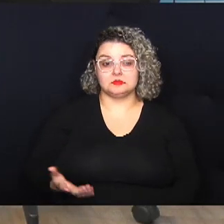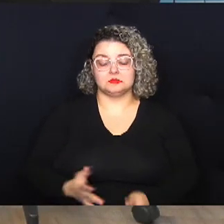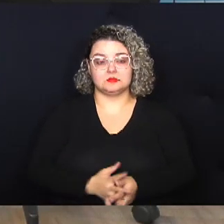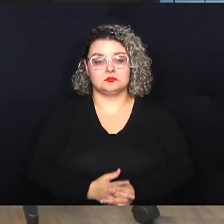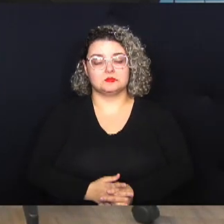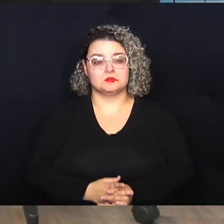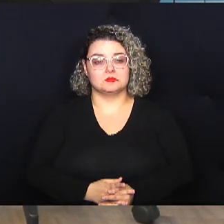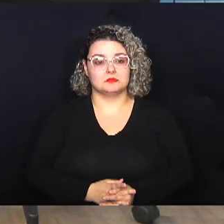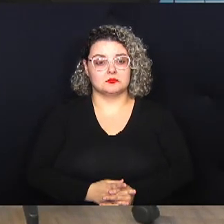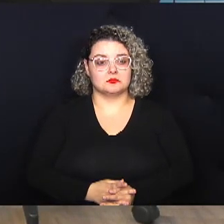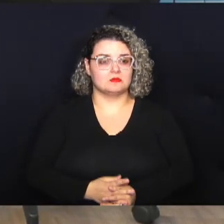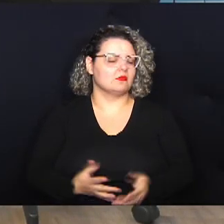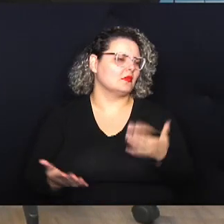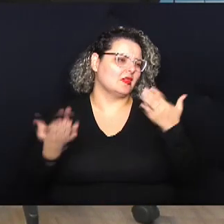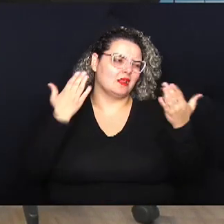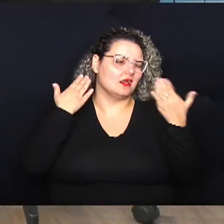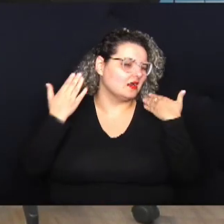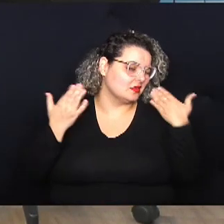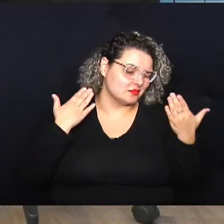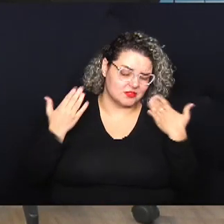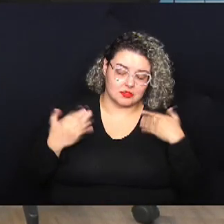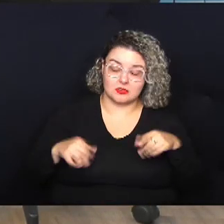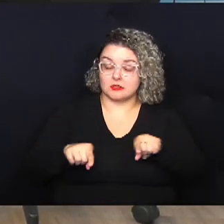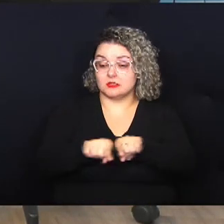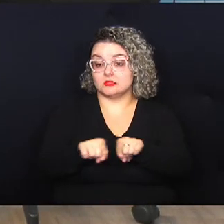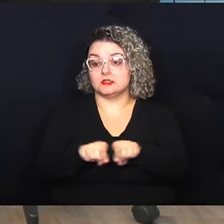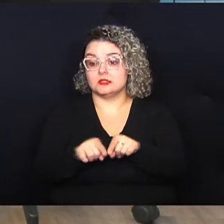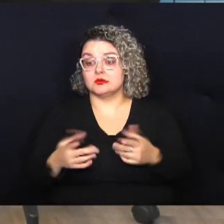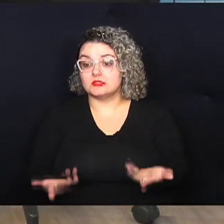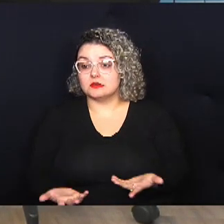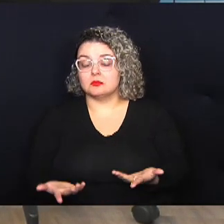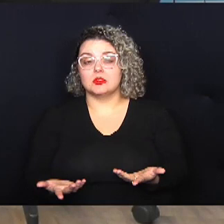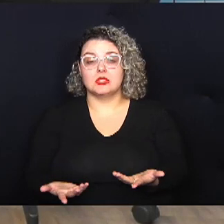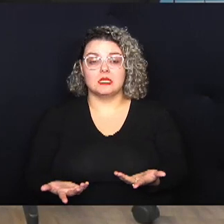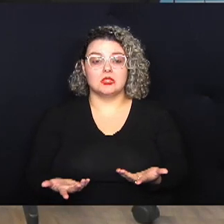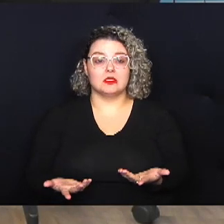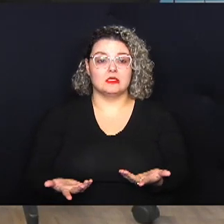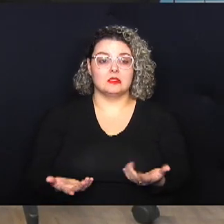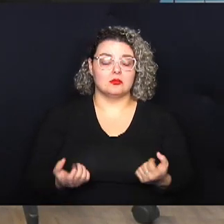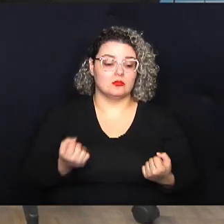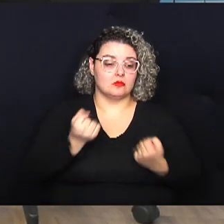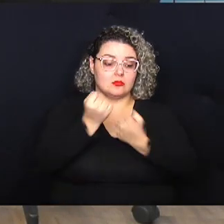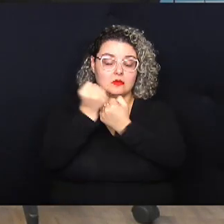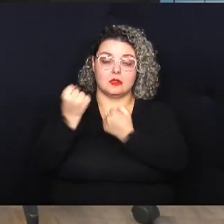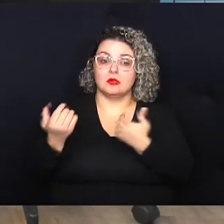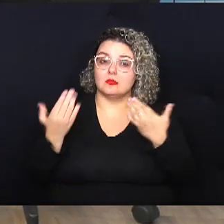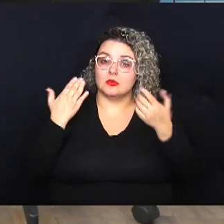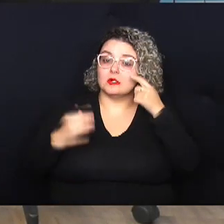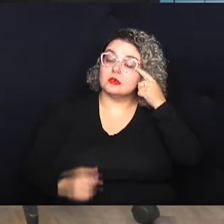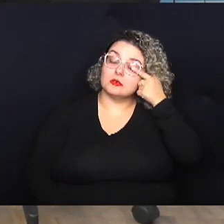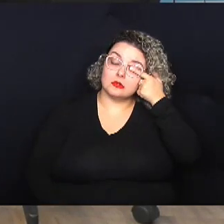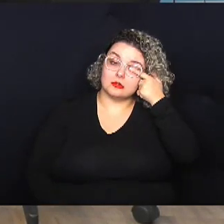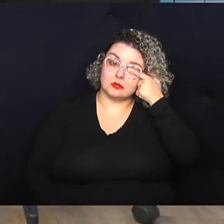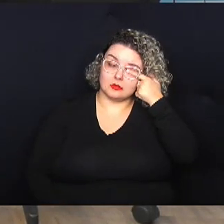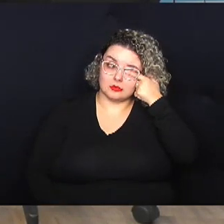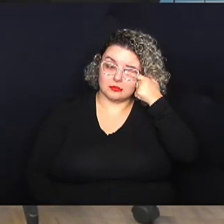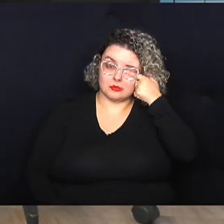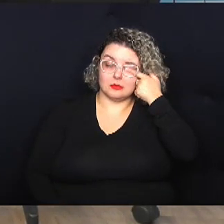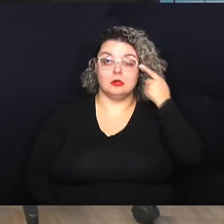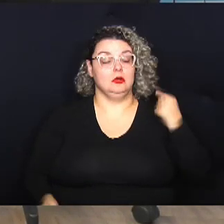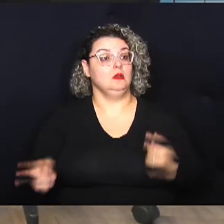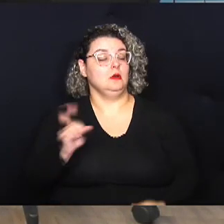a questão da psicologia também, né? Sim. Buscar um apoio psicológico, mas não era assim